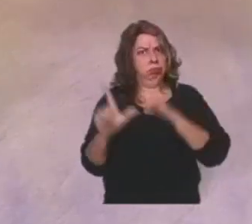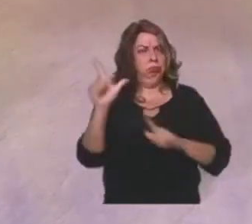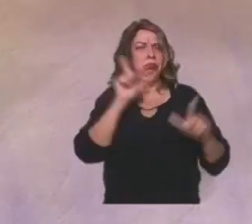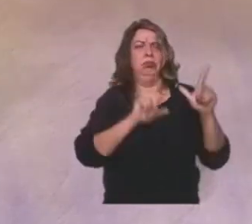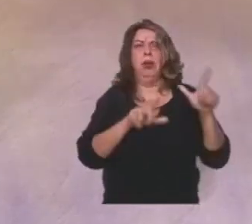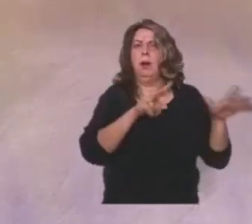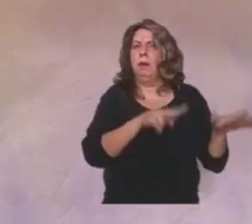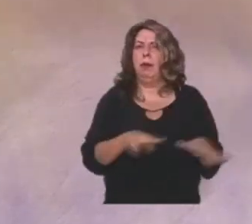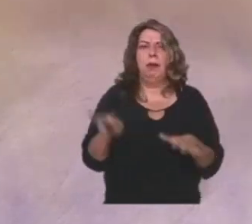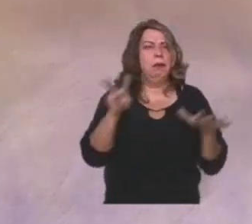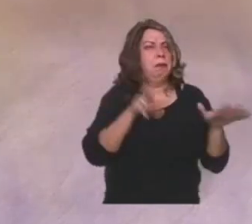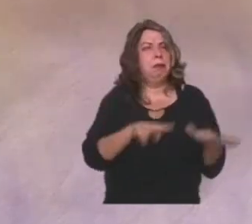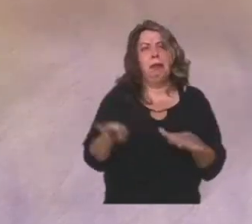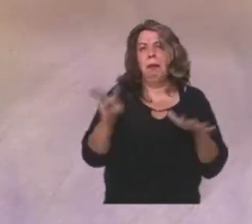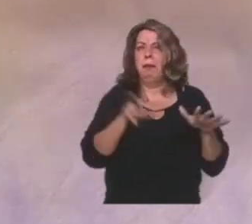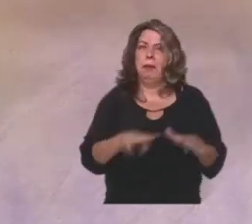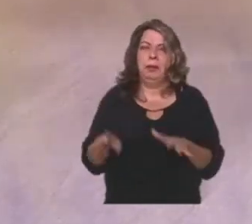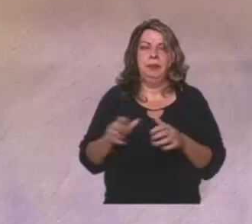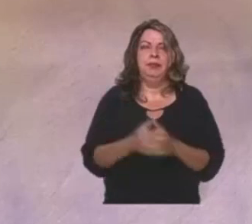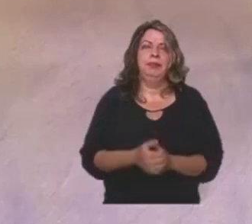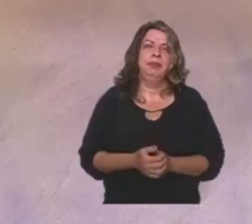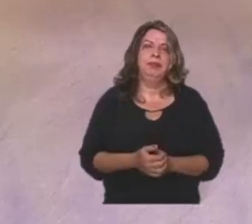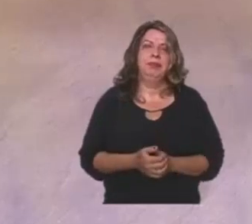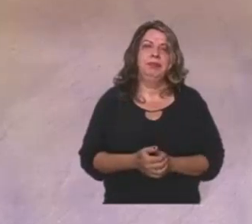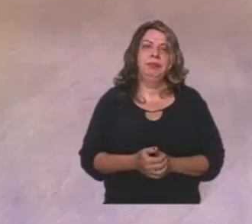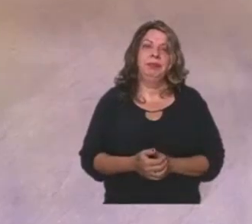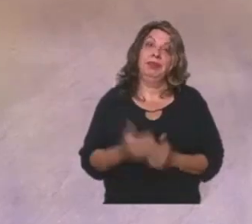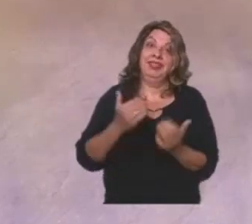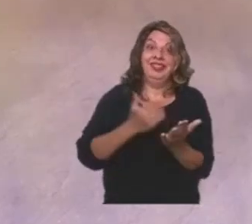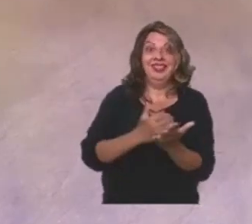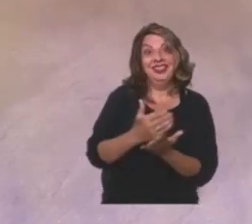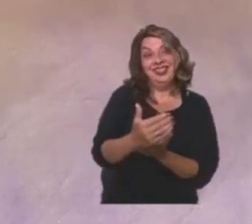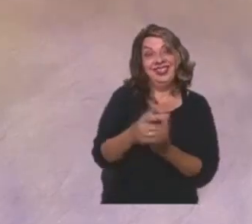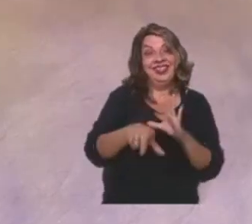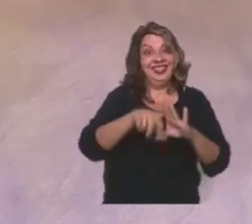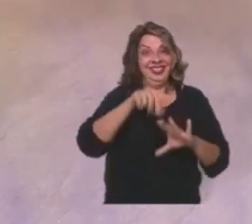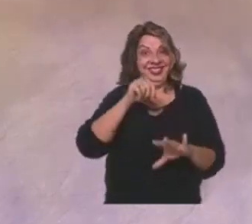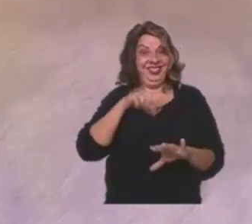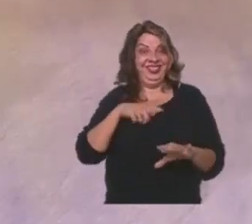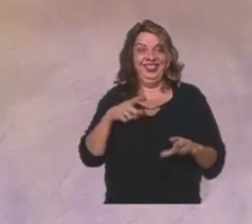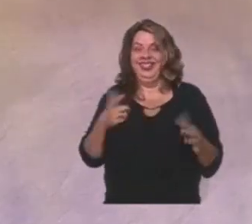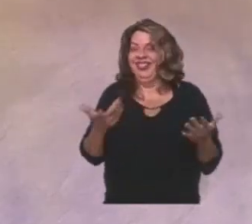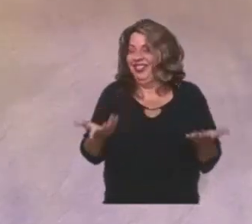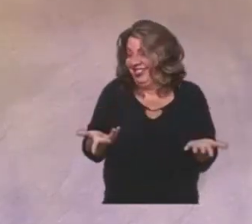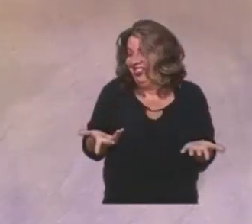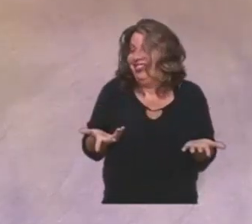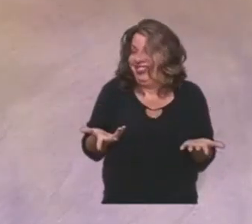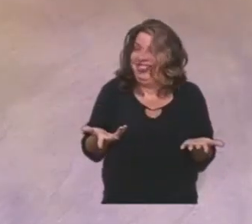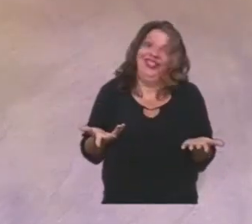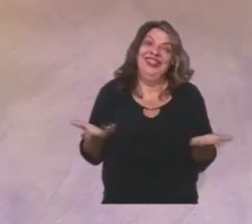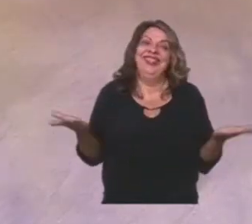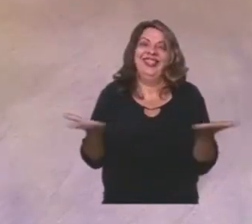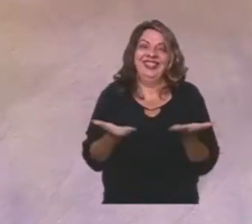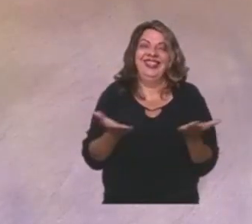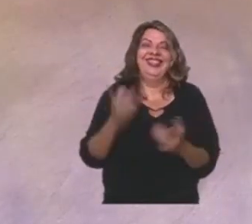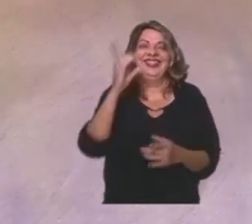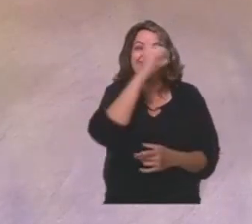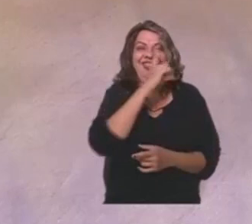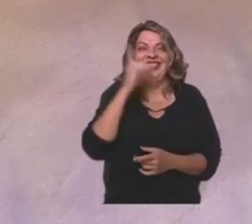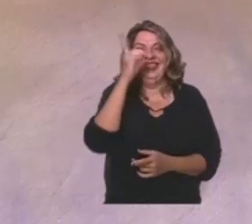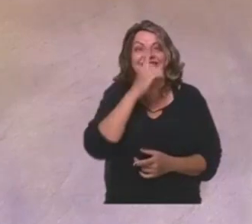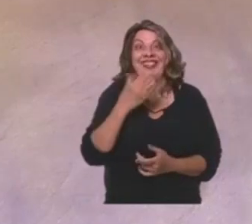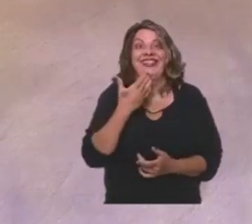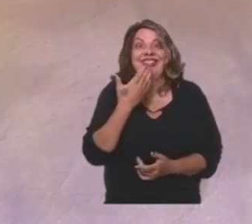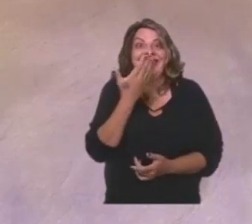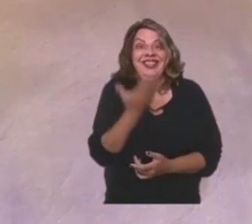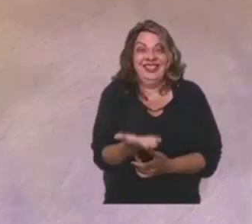prêmios incríveis. É isso aí. Pra gente começar, né, a fazer o sorteio de todos esses prêmios maravilhosos desse domingão, nós vamos